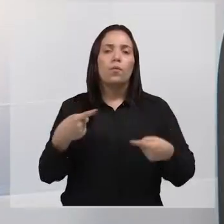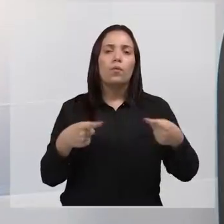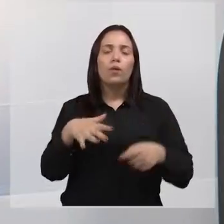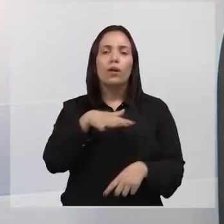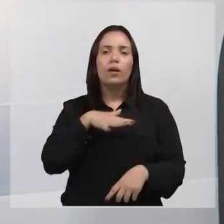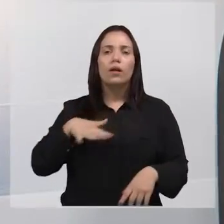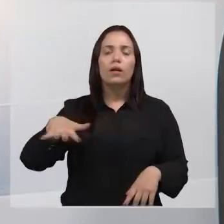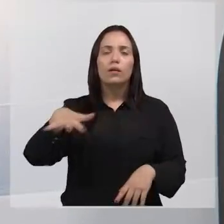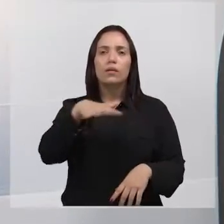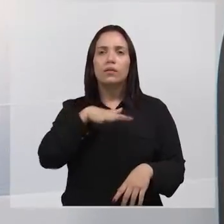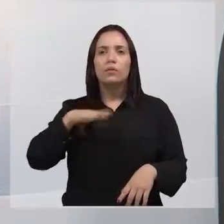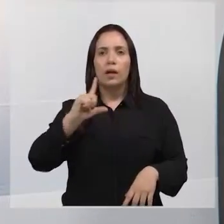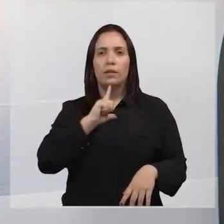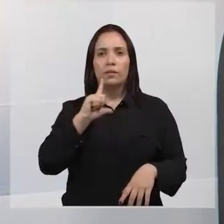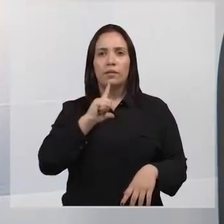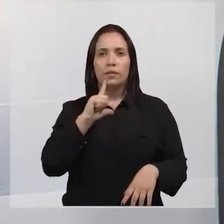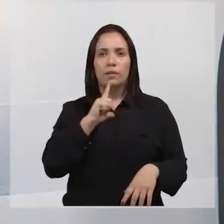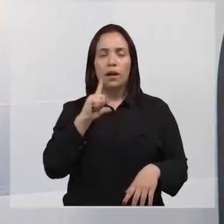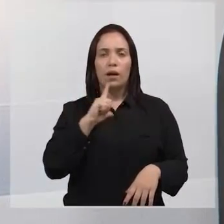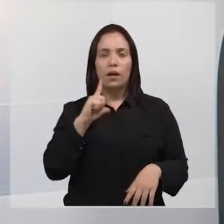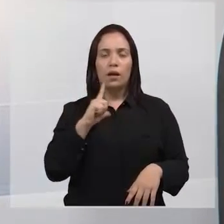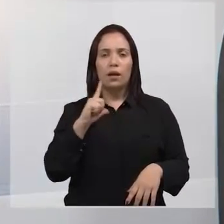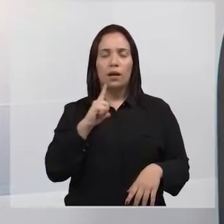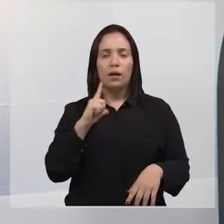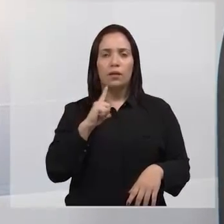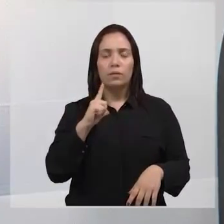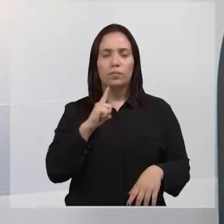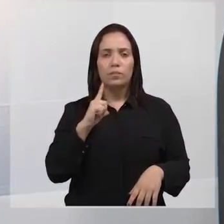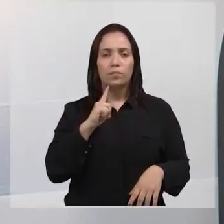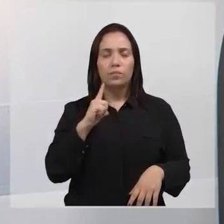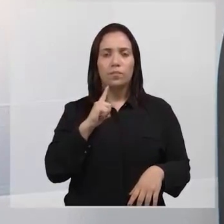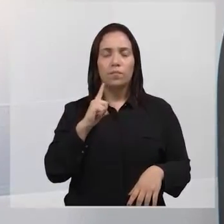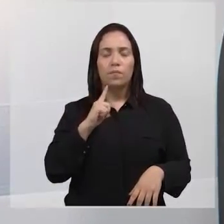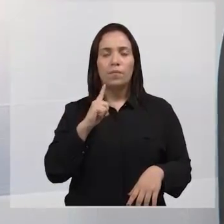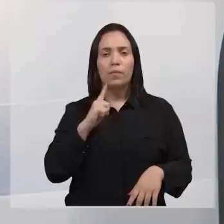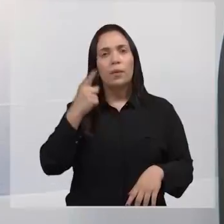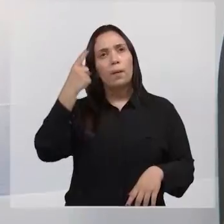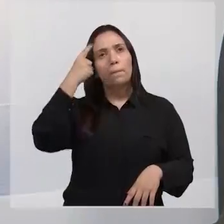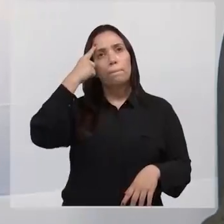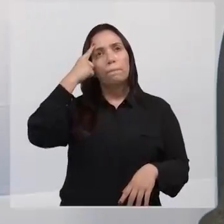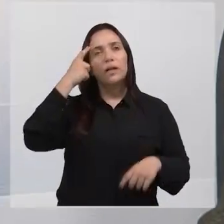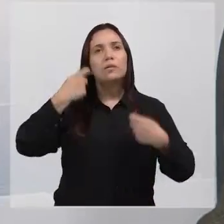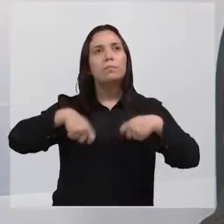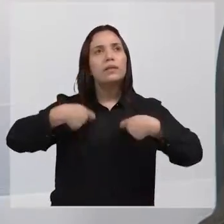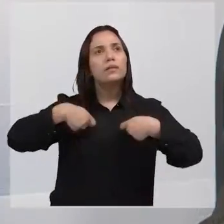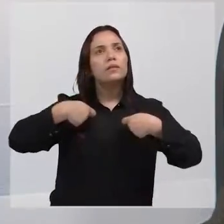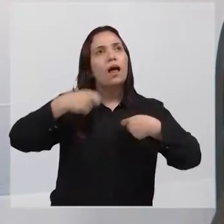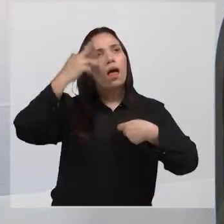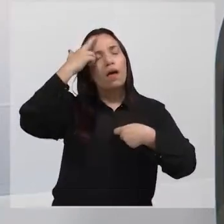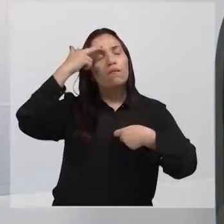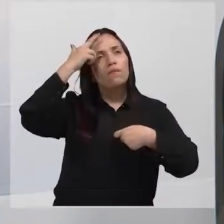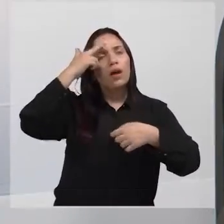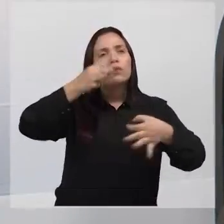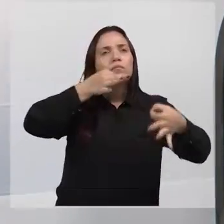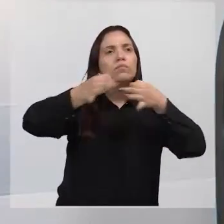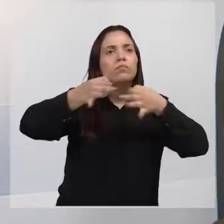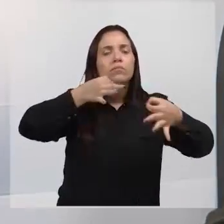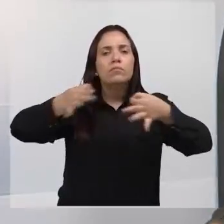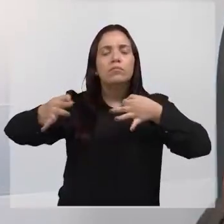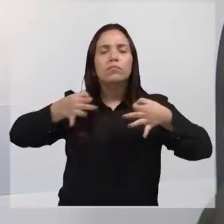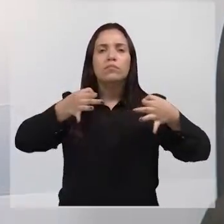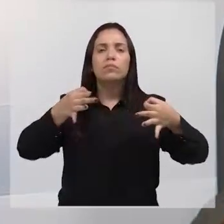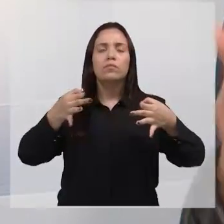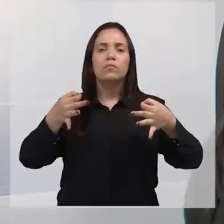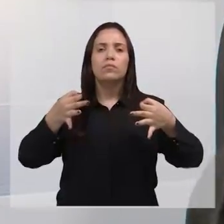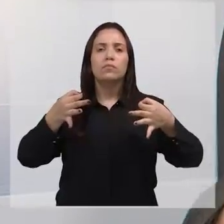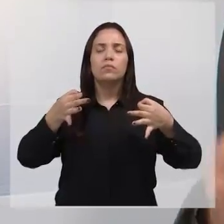a um determinado ponto de, no lugar de fazer uma autocrítica dos erros que ela cometeu à frente da nação,